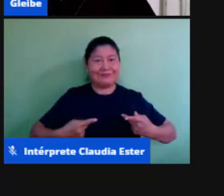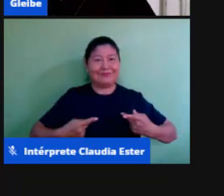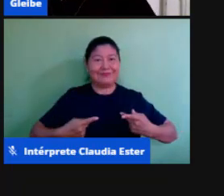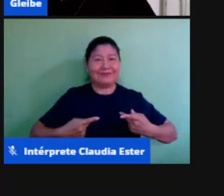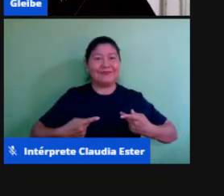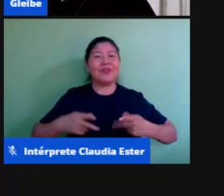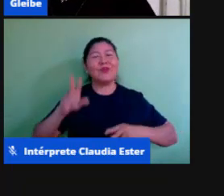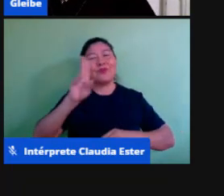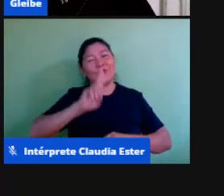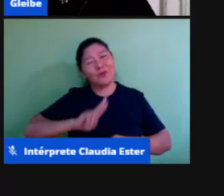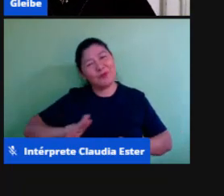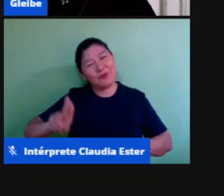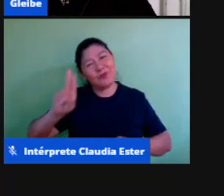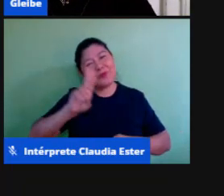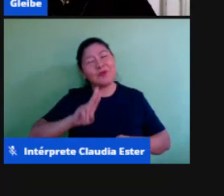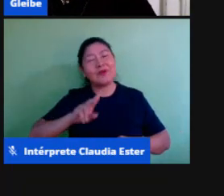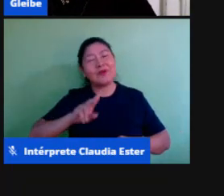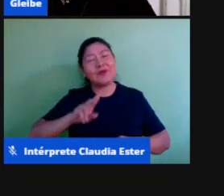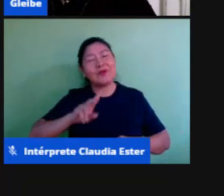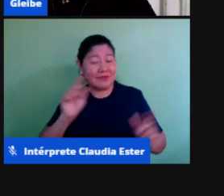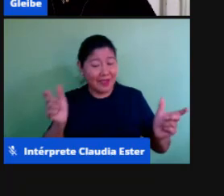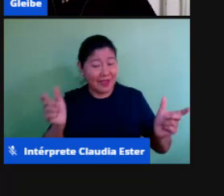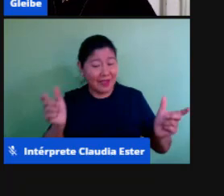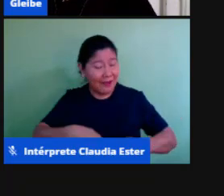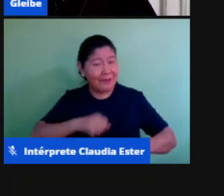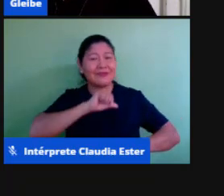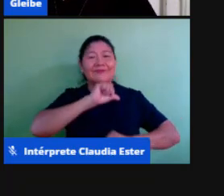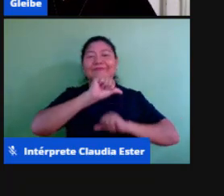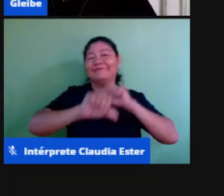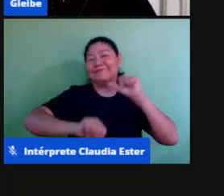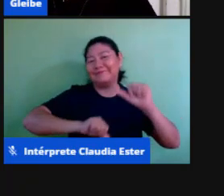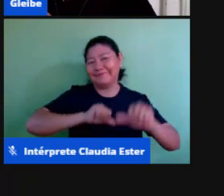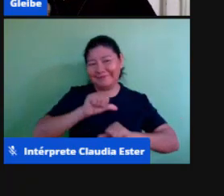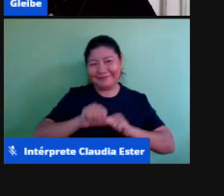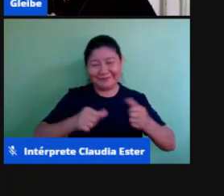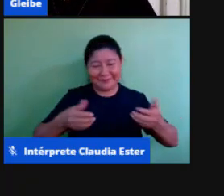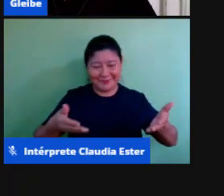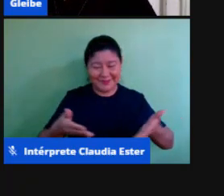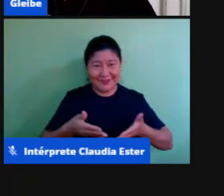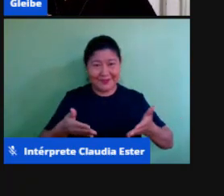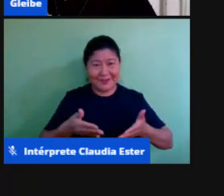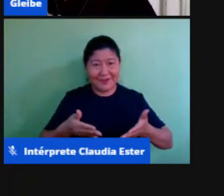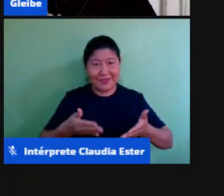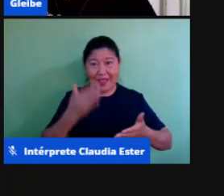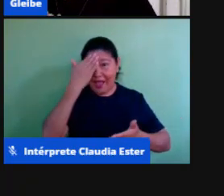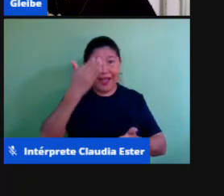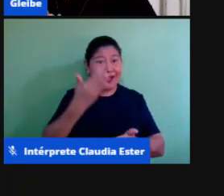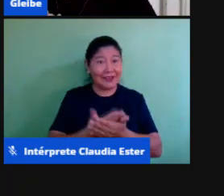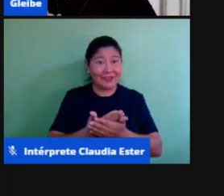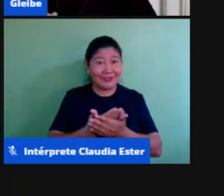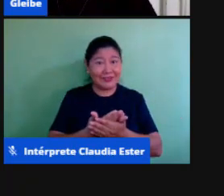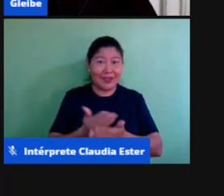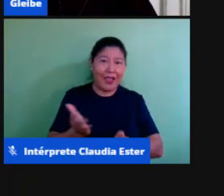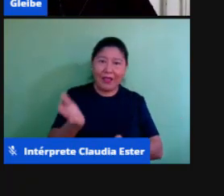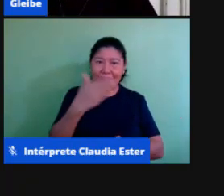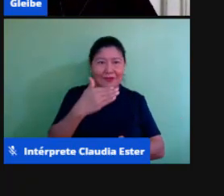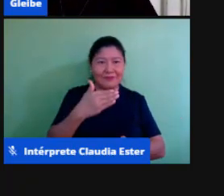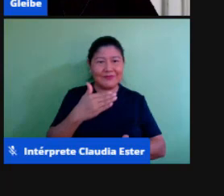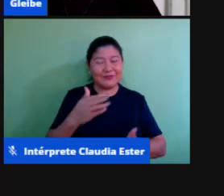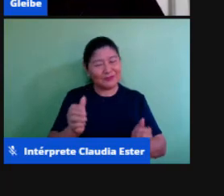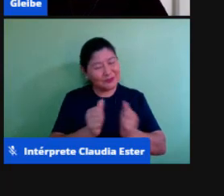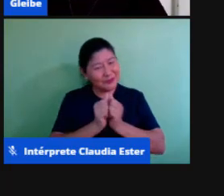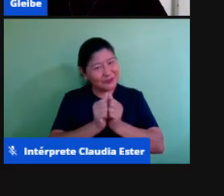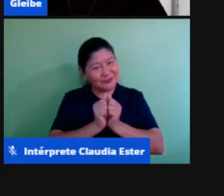fazer a diferença neste exato momento. Basta a gente se mexer, né? Então